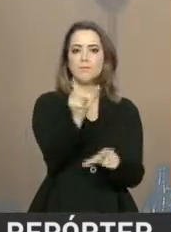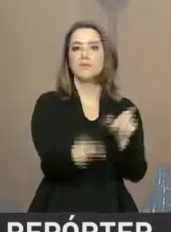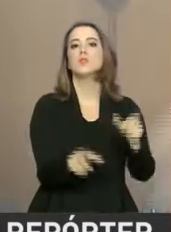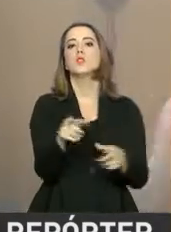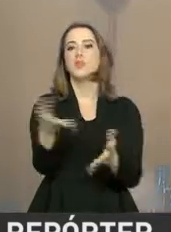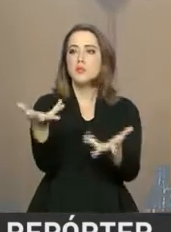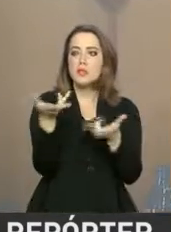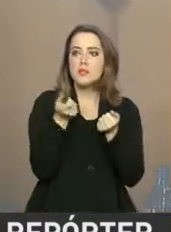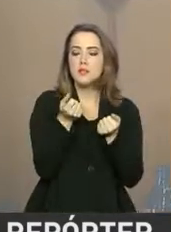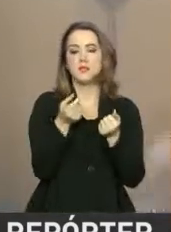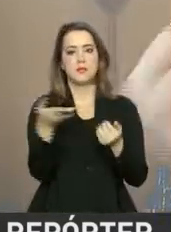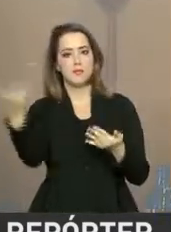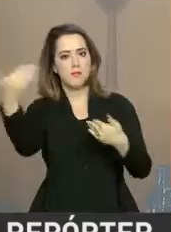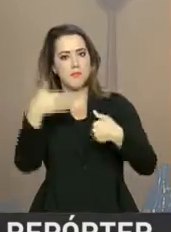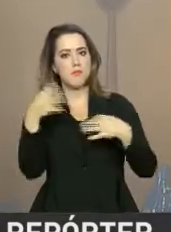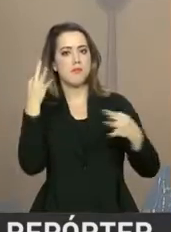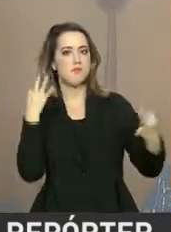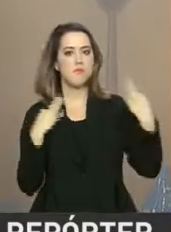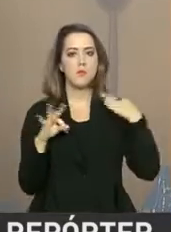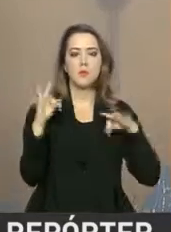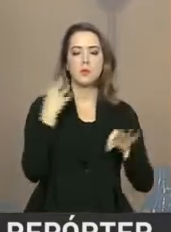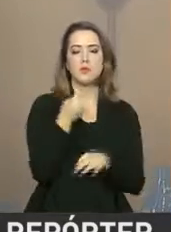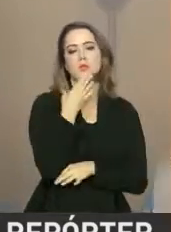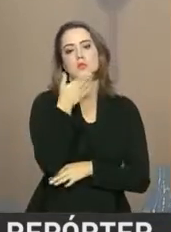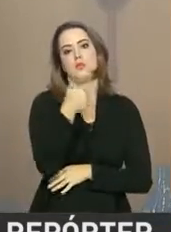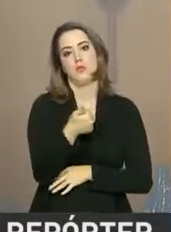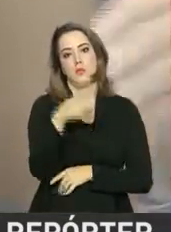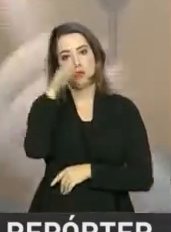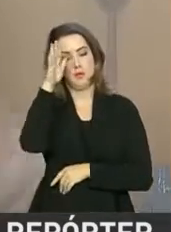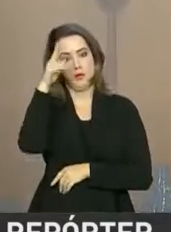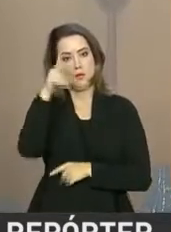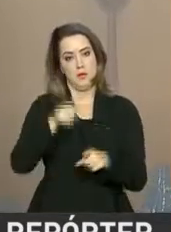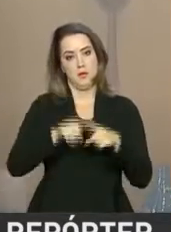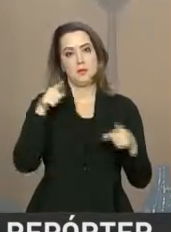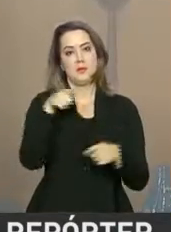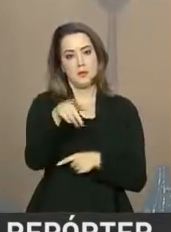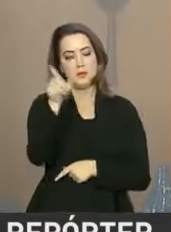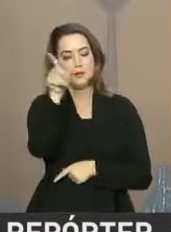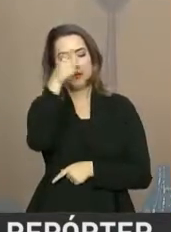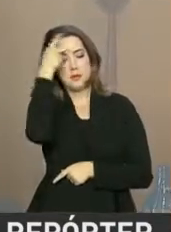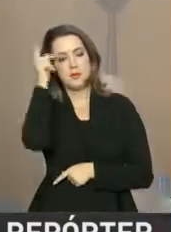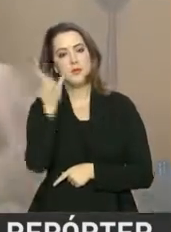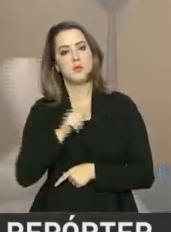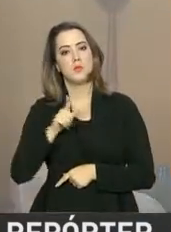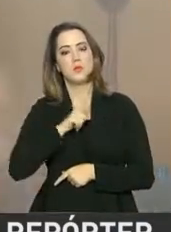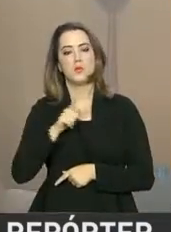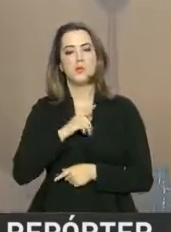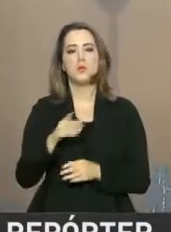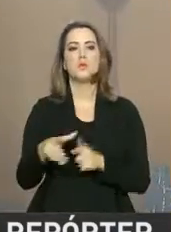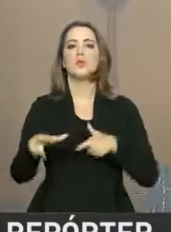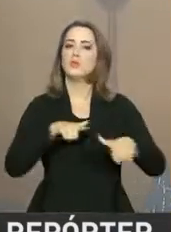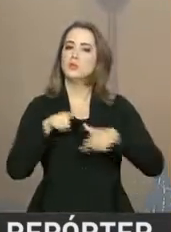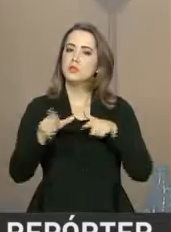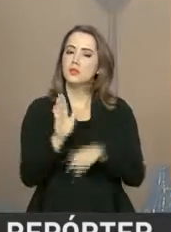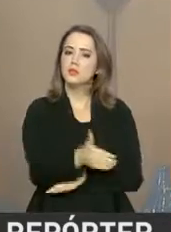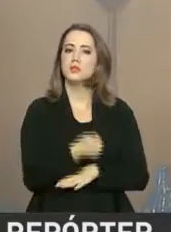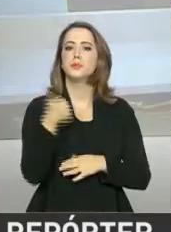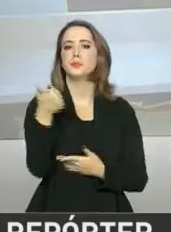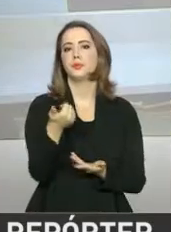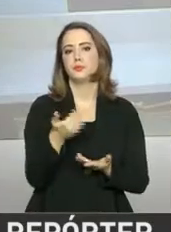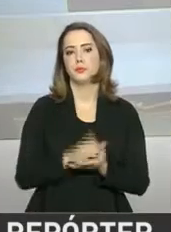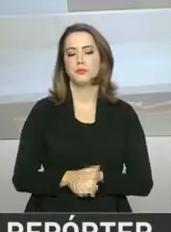nossos turistas. Mas essas pessoas ficarão com um legado de aprender a receber bem e, com isso, ter melhores oportunidades de